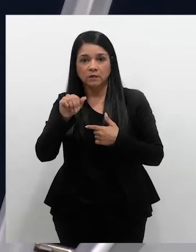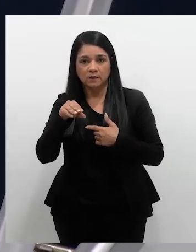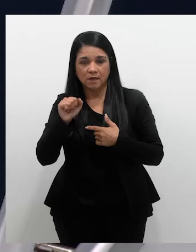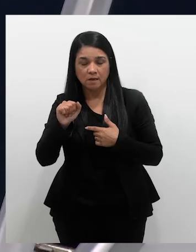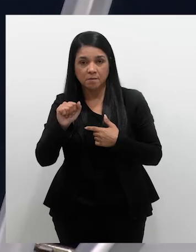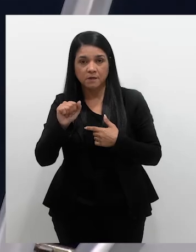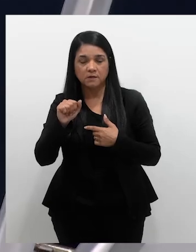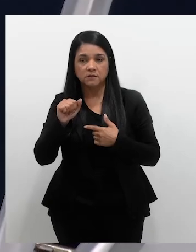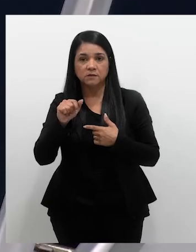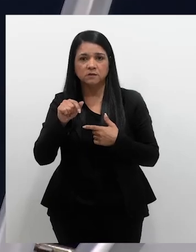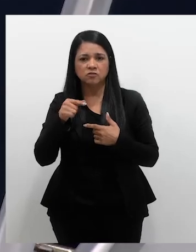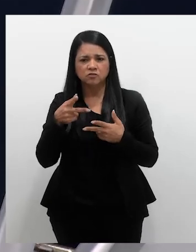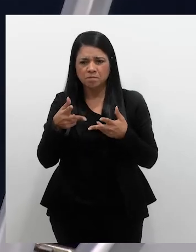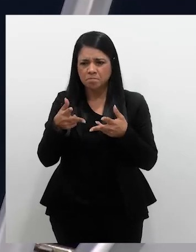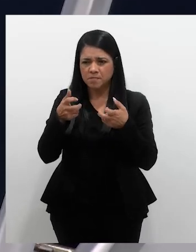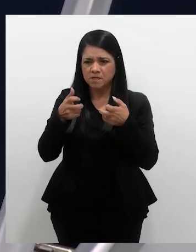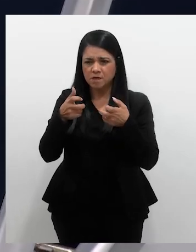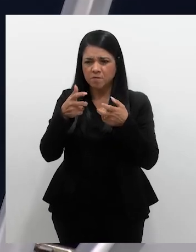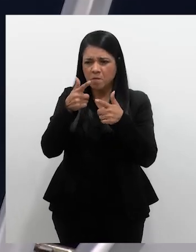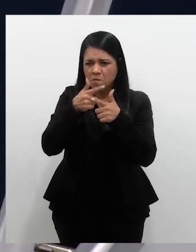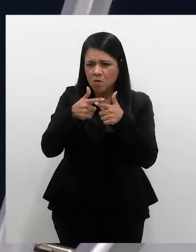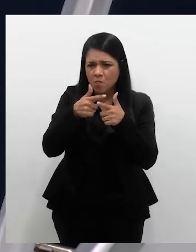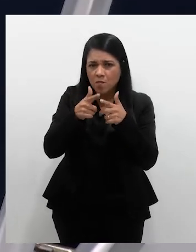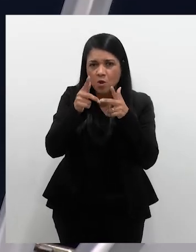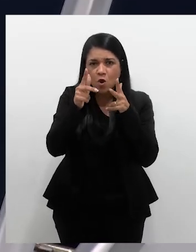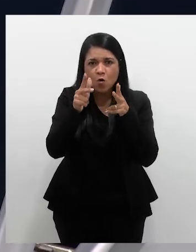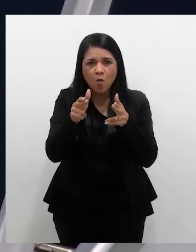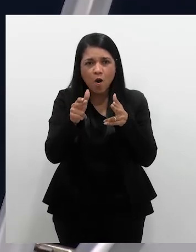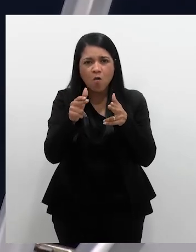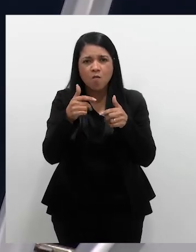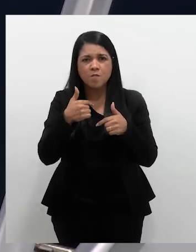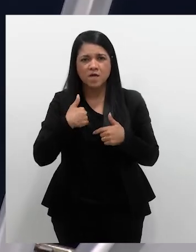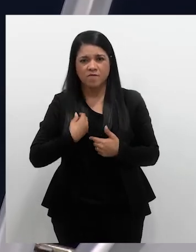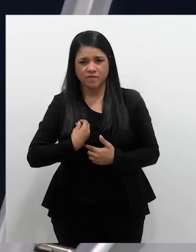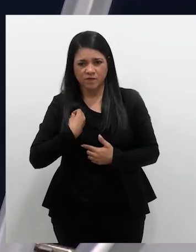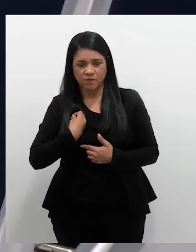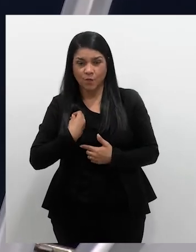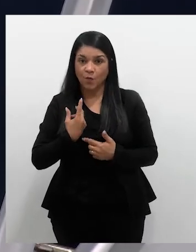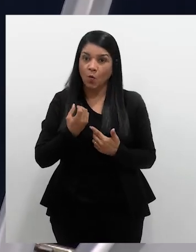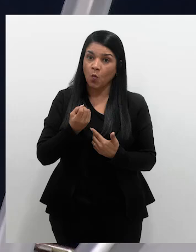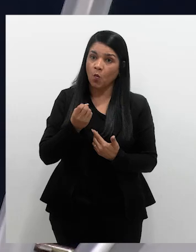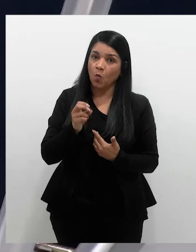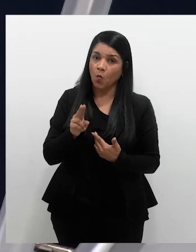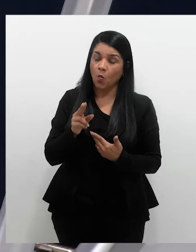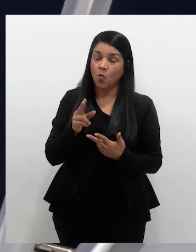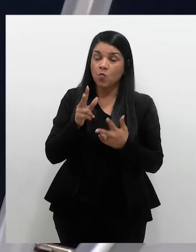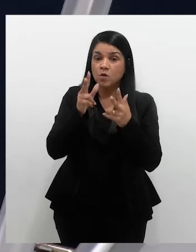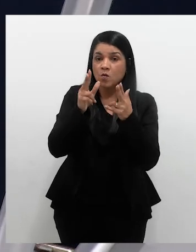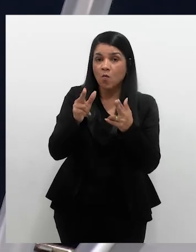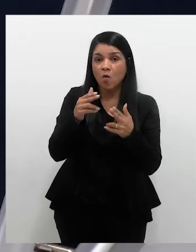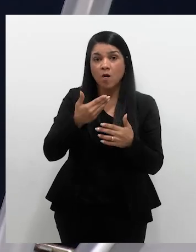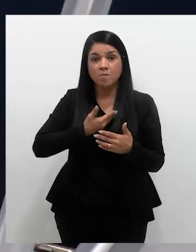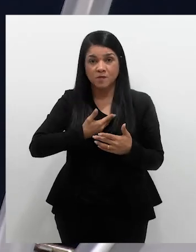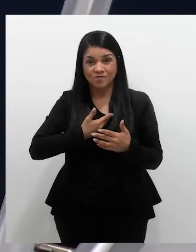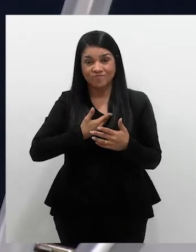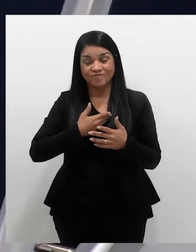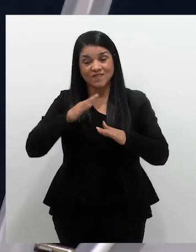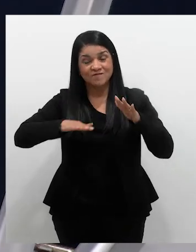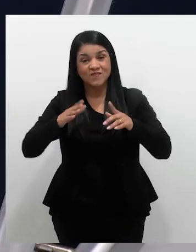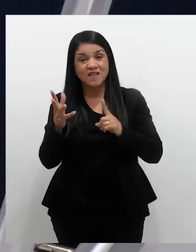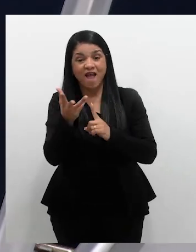se vendo os nossos problemas ou de pessoas queridas. Então, eu acho que muitas vezes a arte ela nos traz